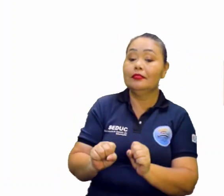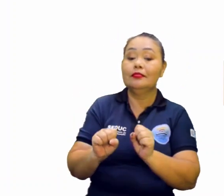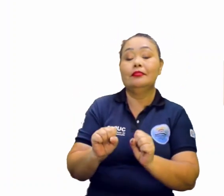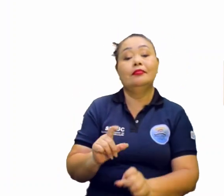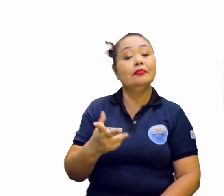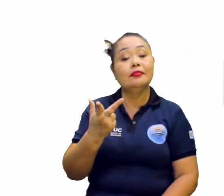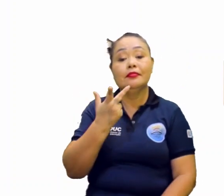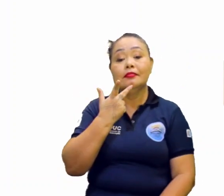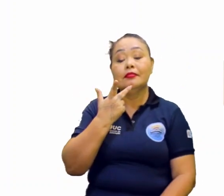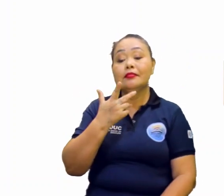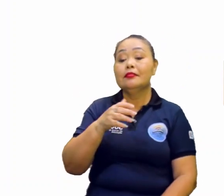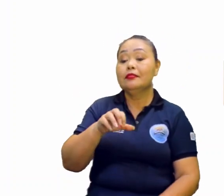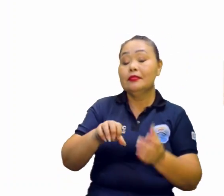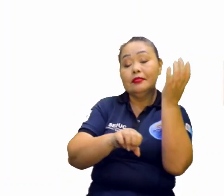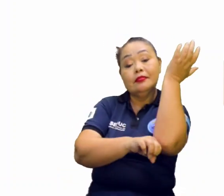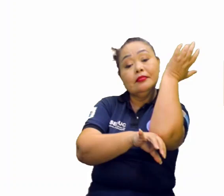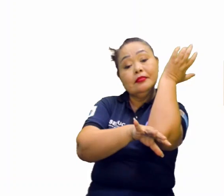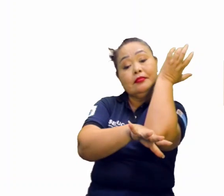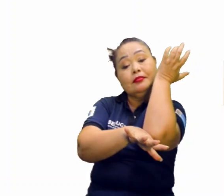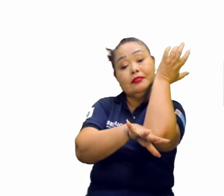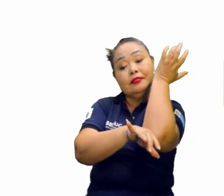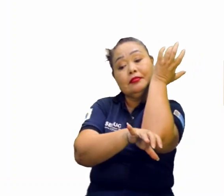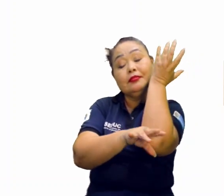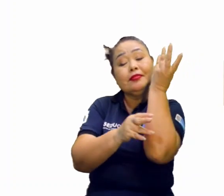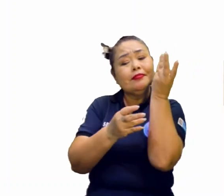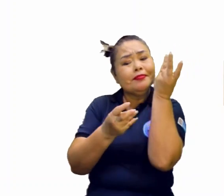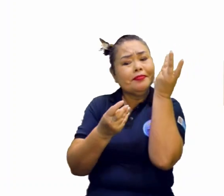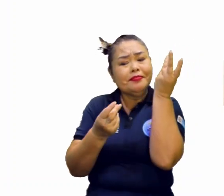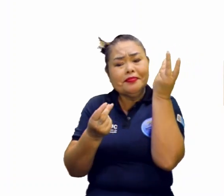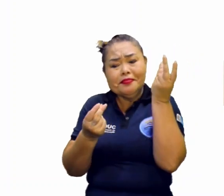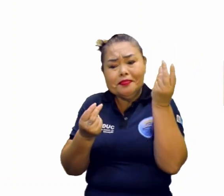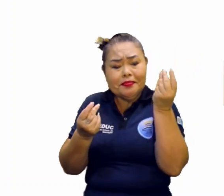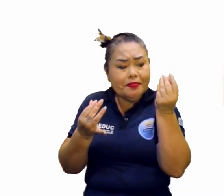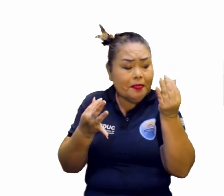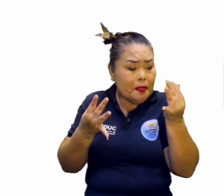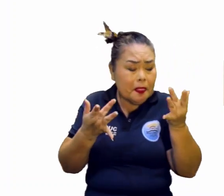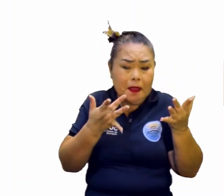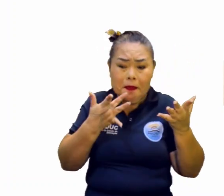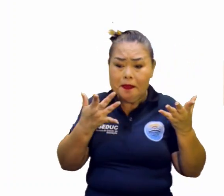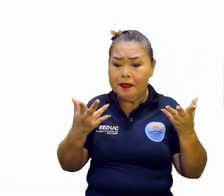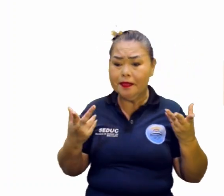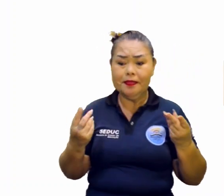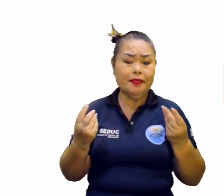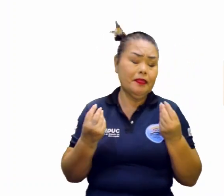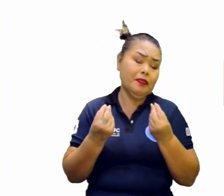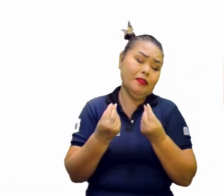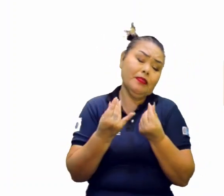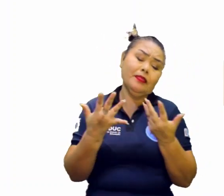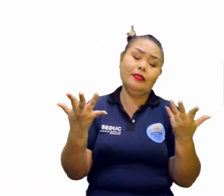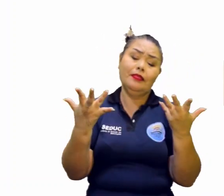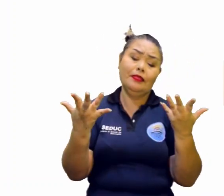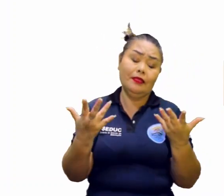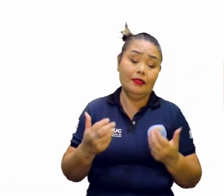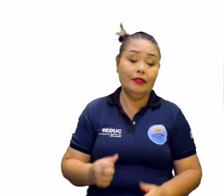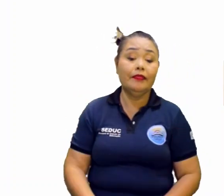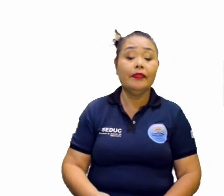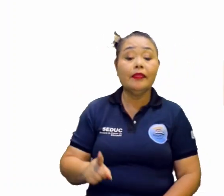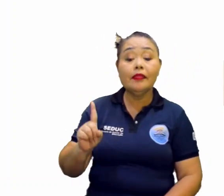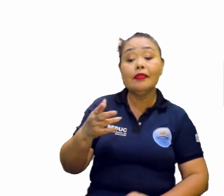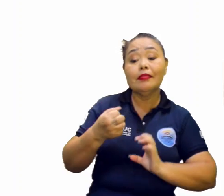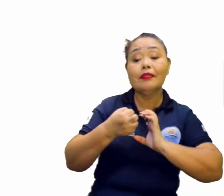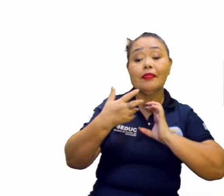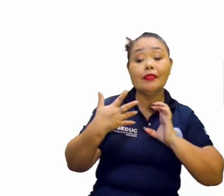radicular que é muito sensível. Muito sensível. Então, as características, quando a gente falou lá,